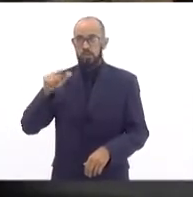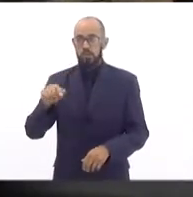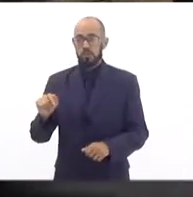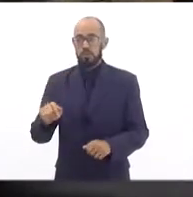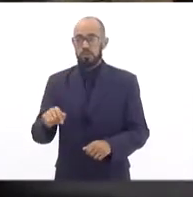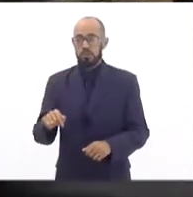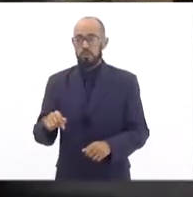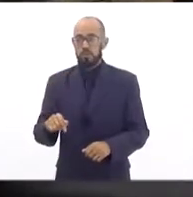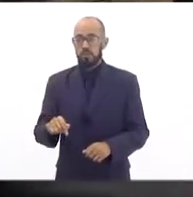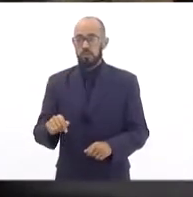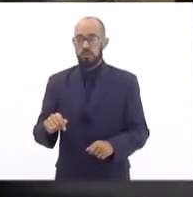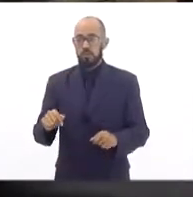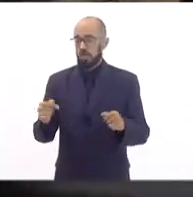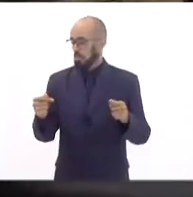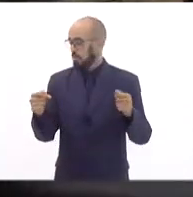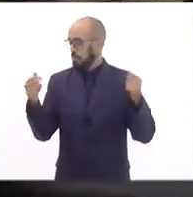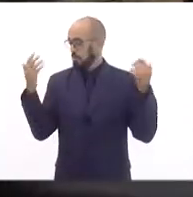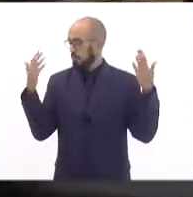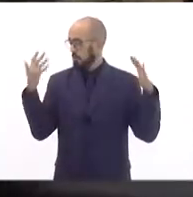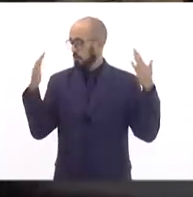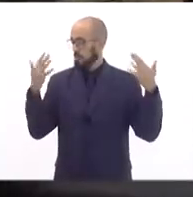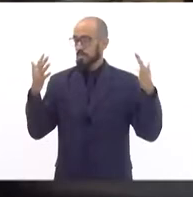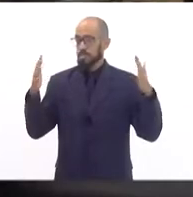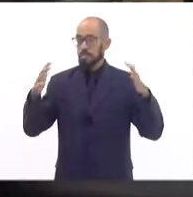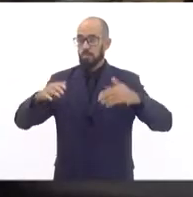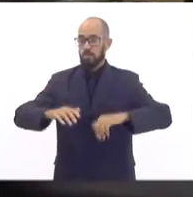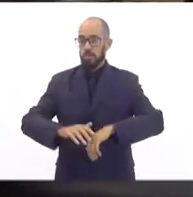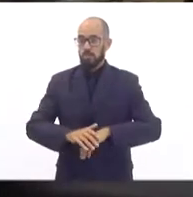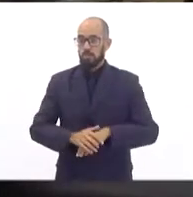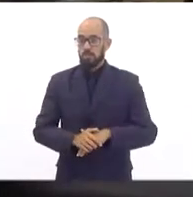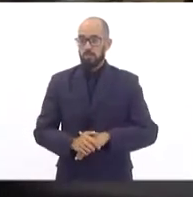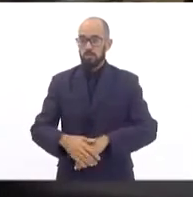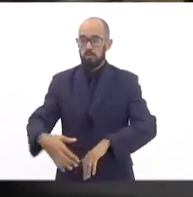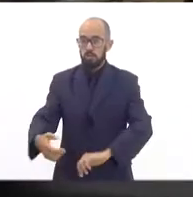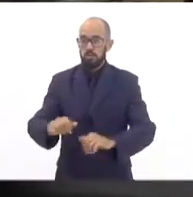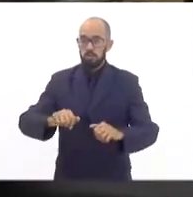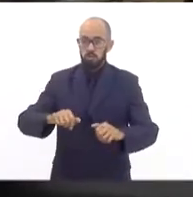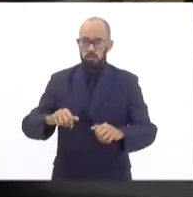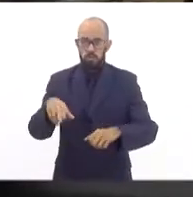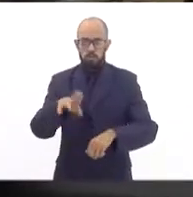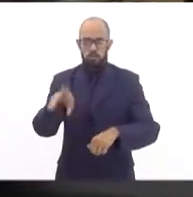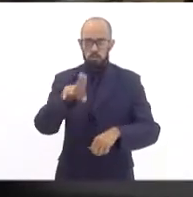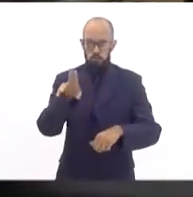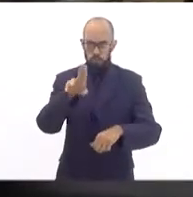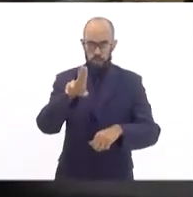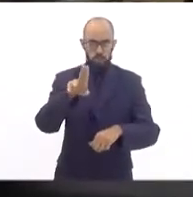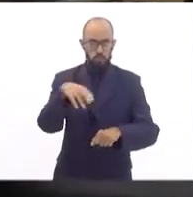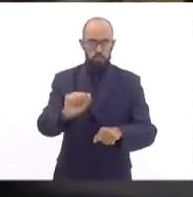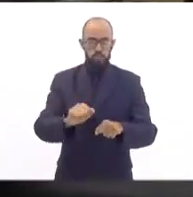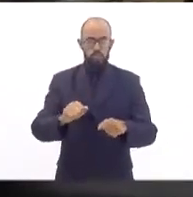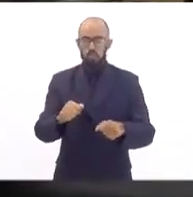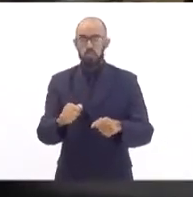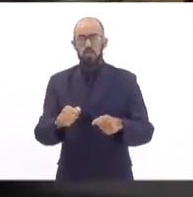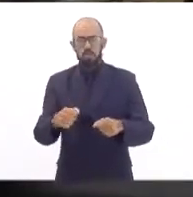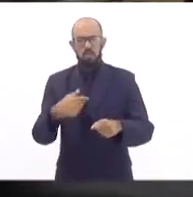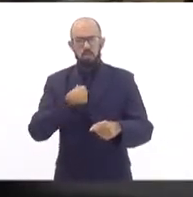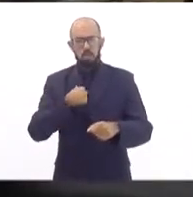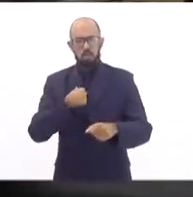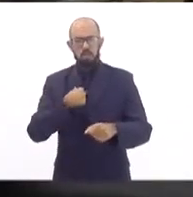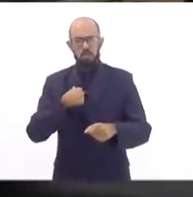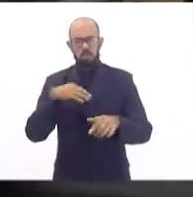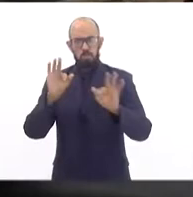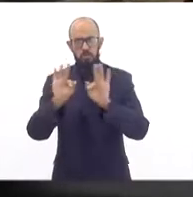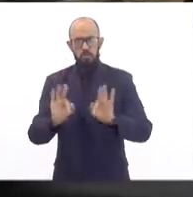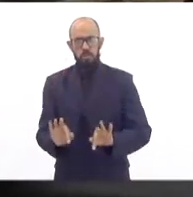quero aplaudir a sua iniciativa de começar os debates de hoje ouvindo os usuários. E fiquei particularmente